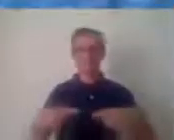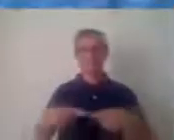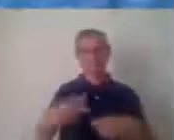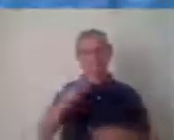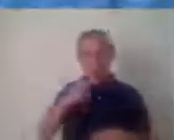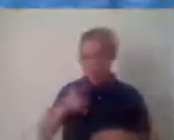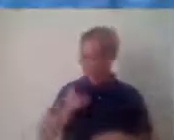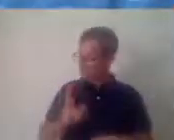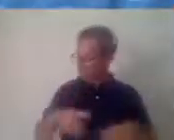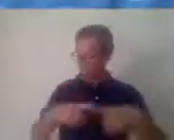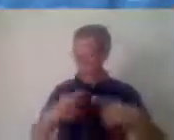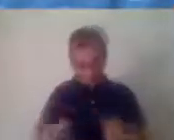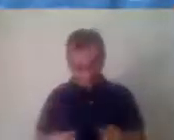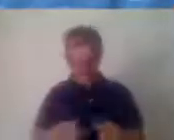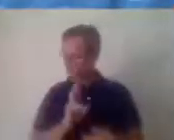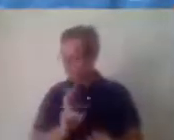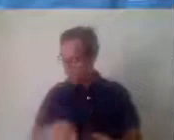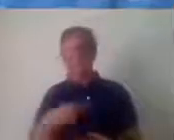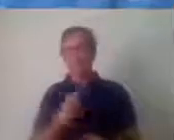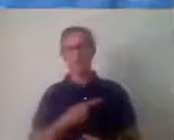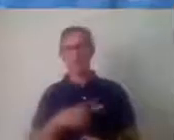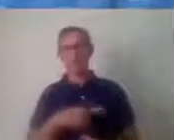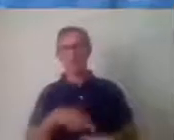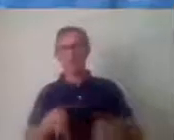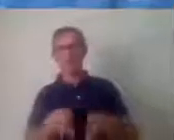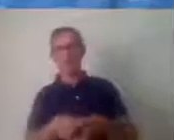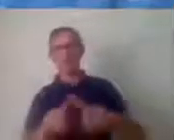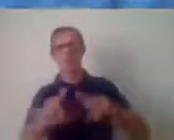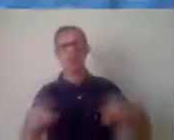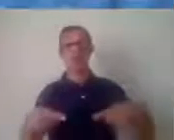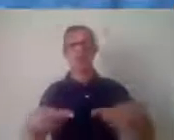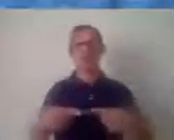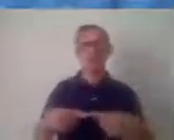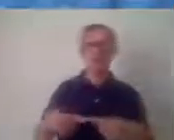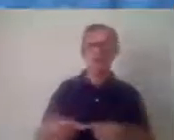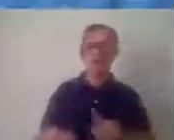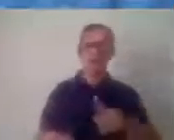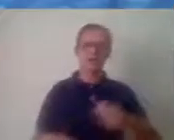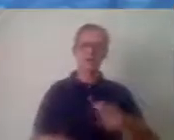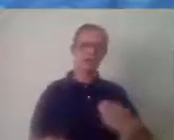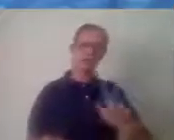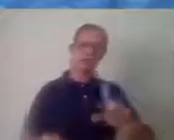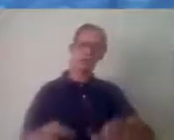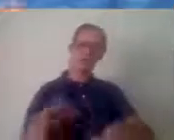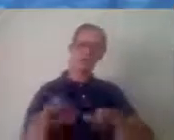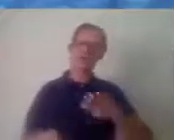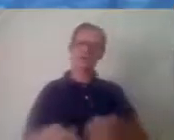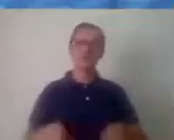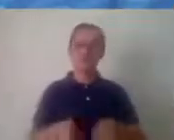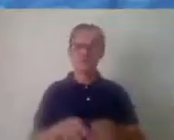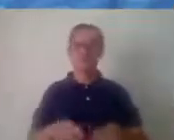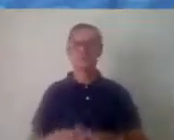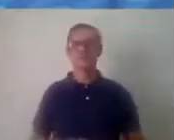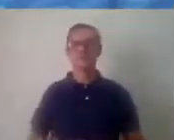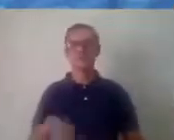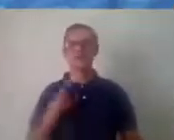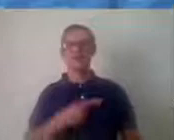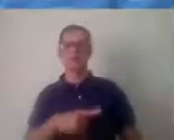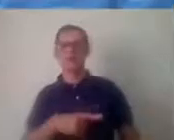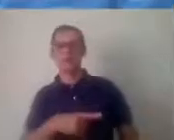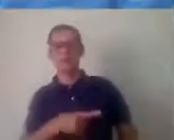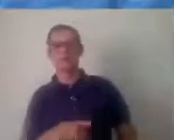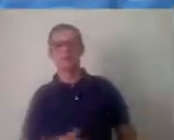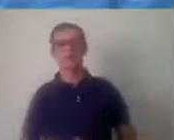Nem sempre a gente tem aí uma região mais geral. Muitas vezes a gente